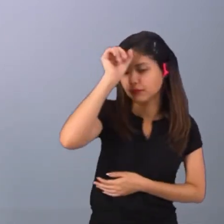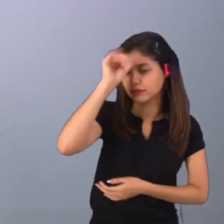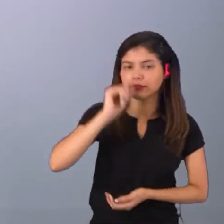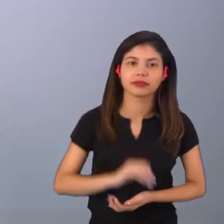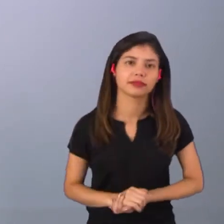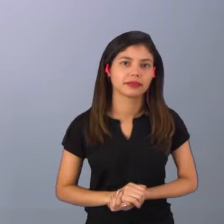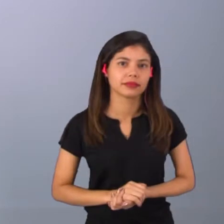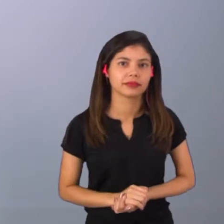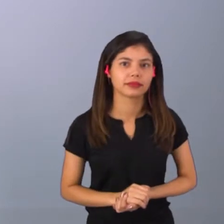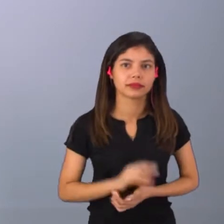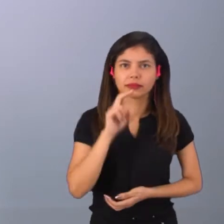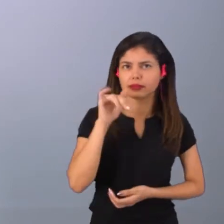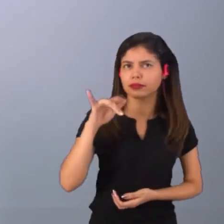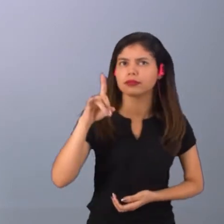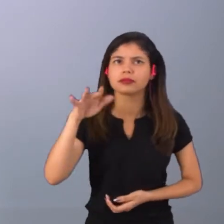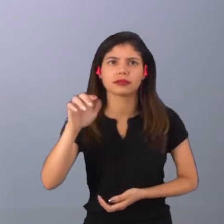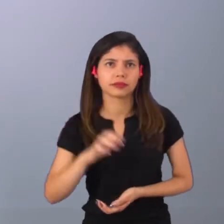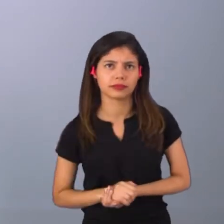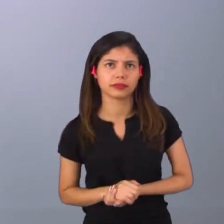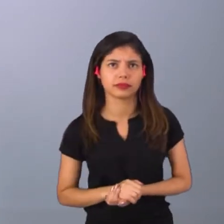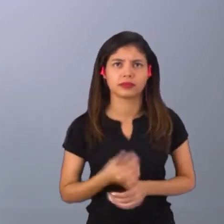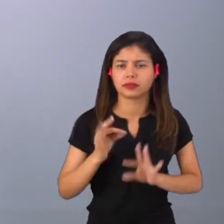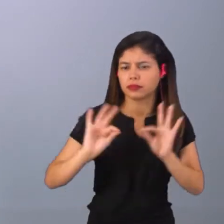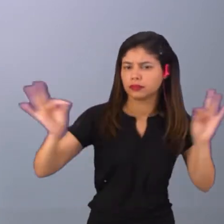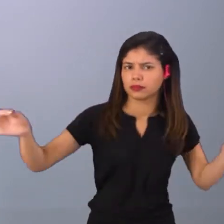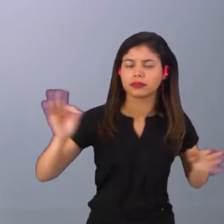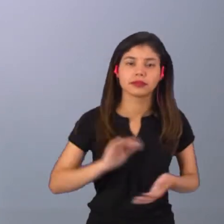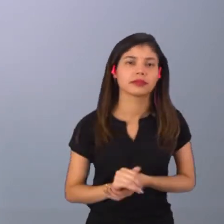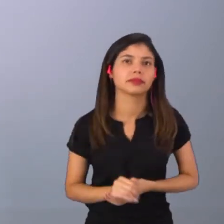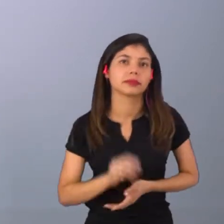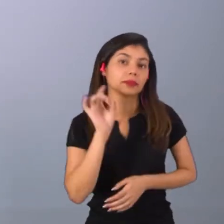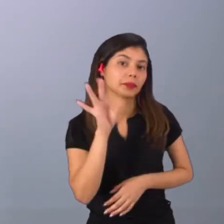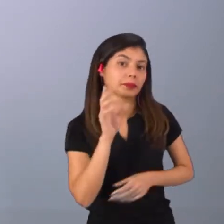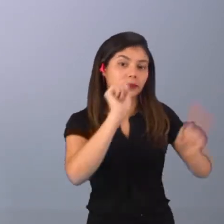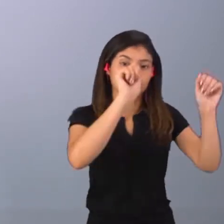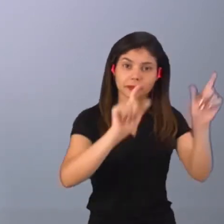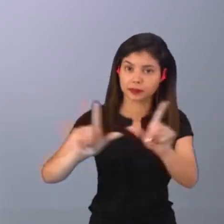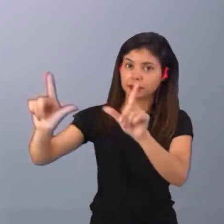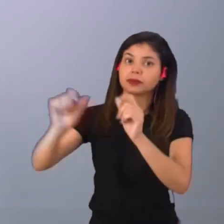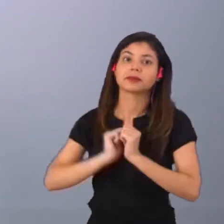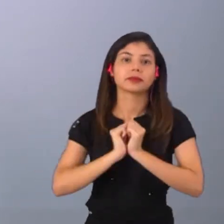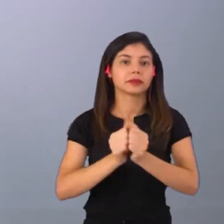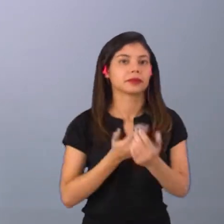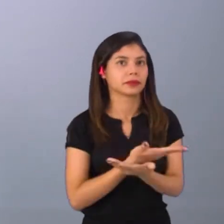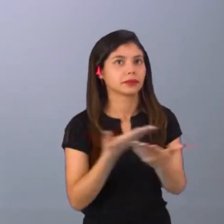sobre unidades de medidas de comprimento. Então acompanhe comigo aí na sua telinha.